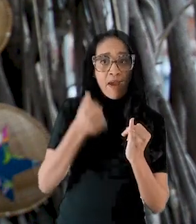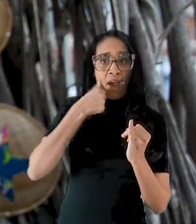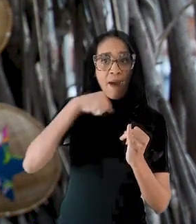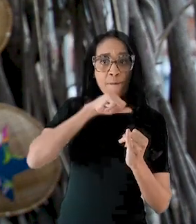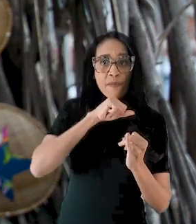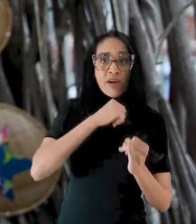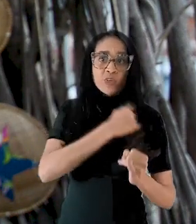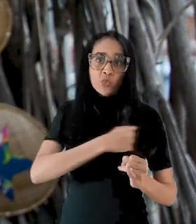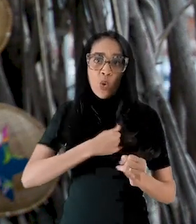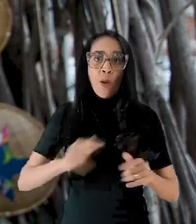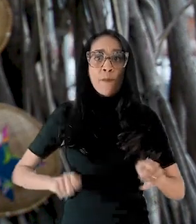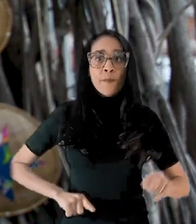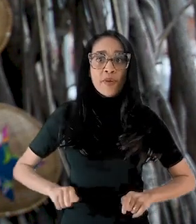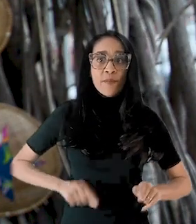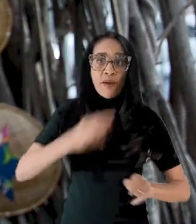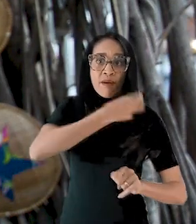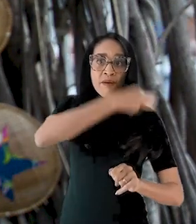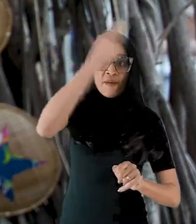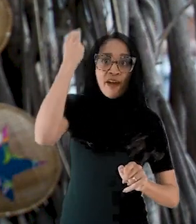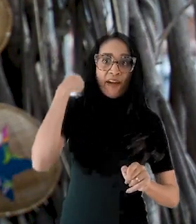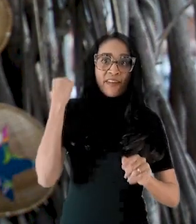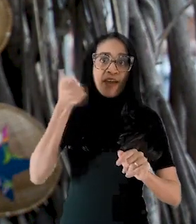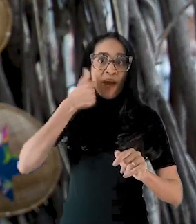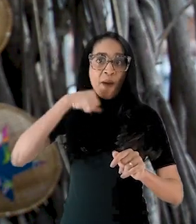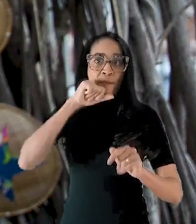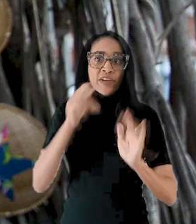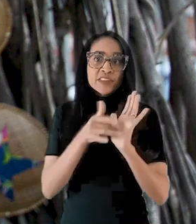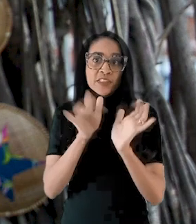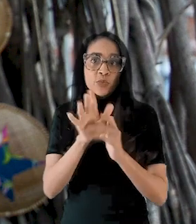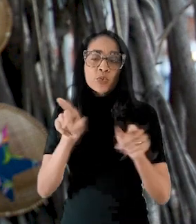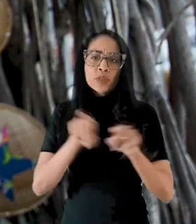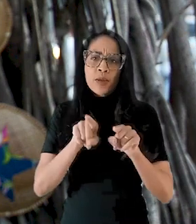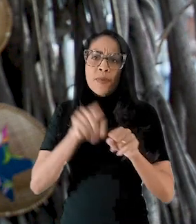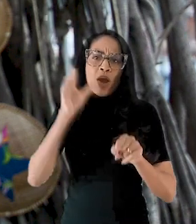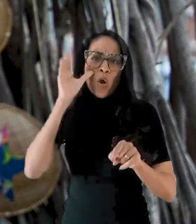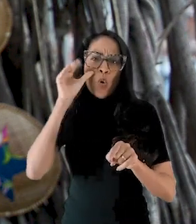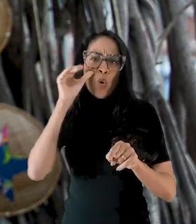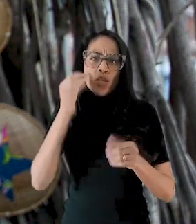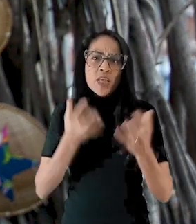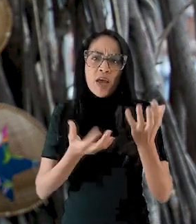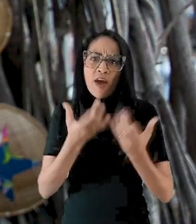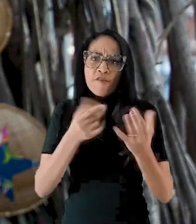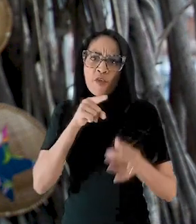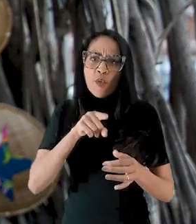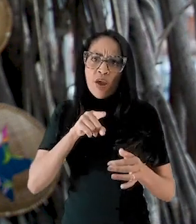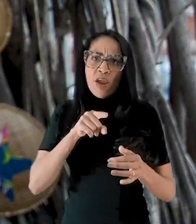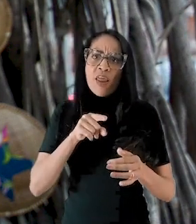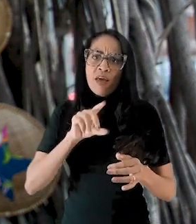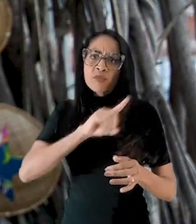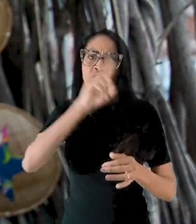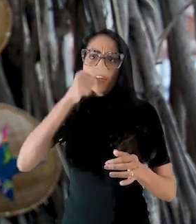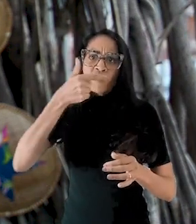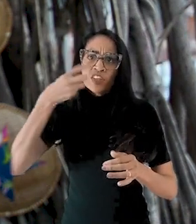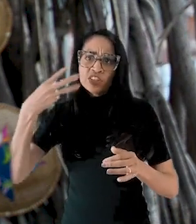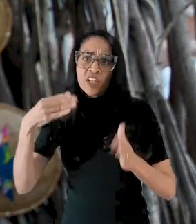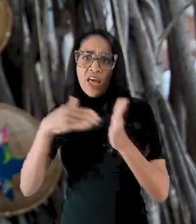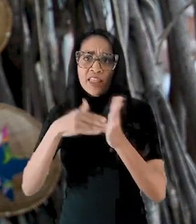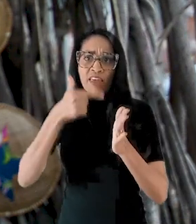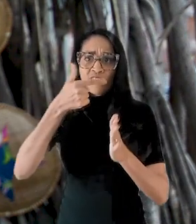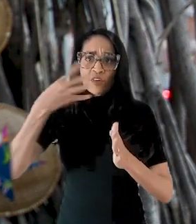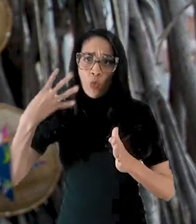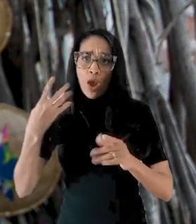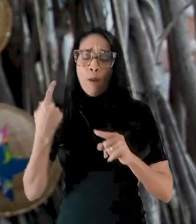João, era prima de Maria, a mãe de Jesus. Inclusive, uma curiosidade, as fogueiras são acesas do dia 23 para